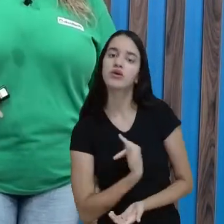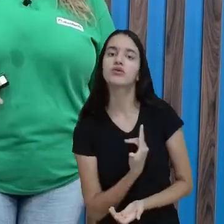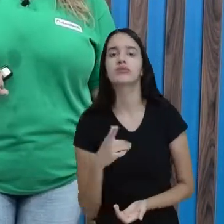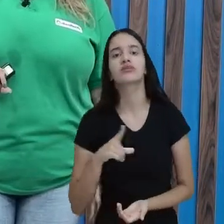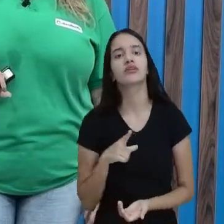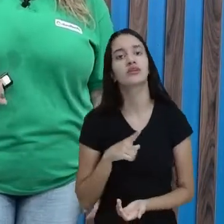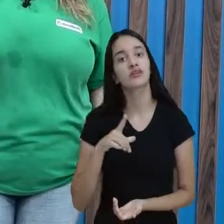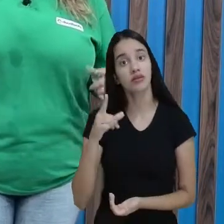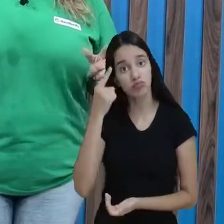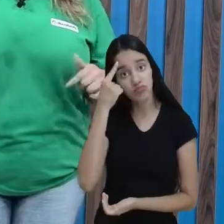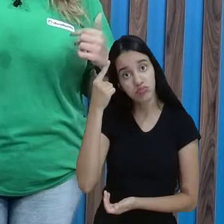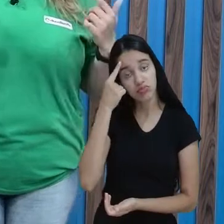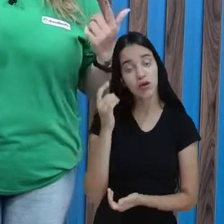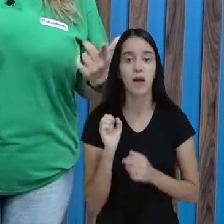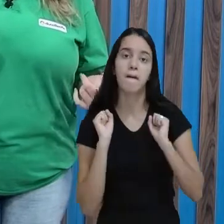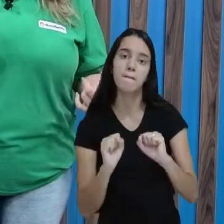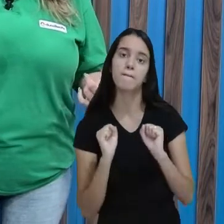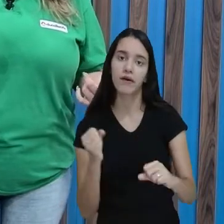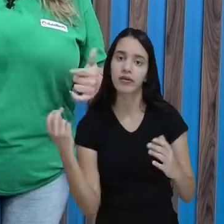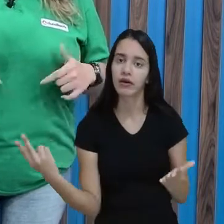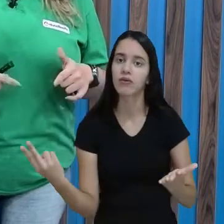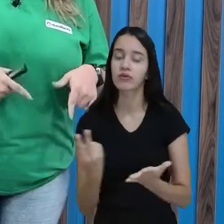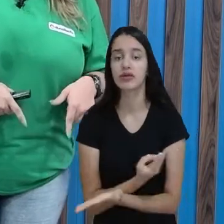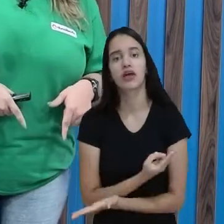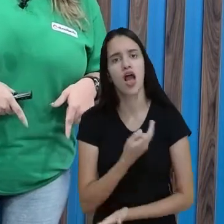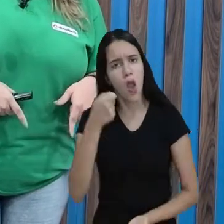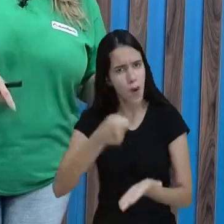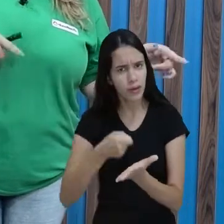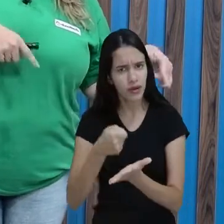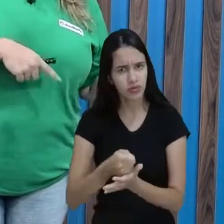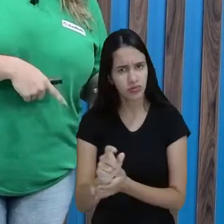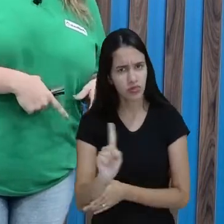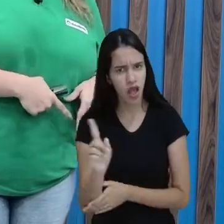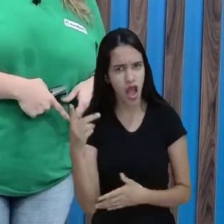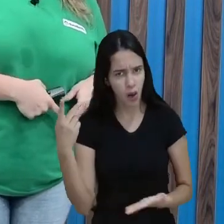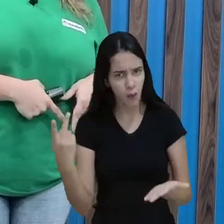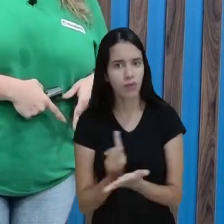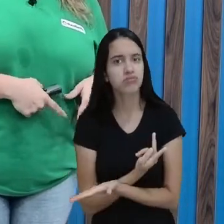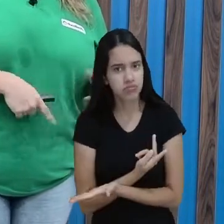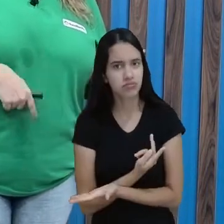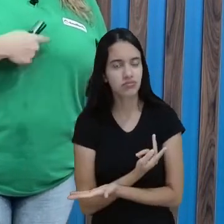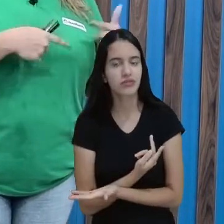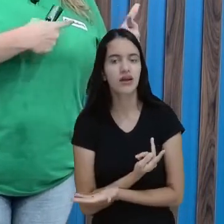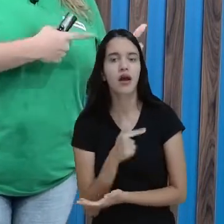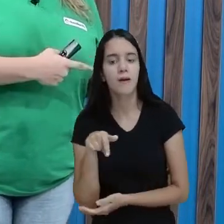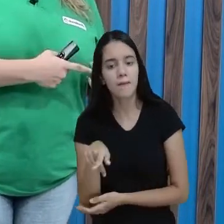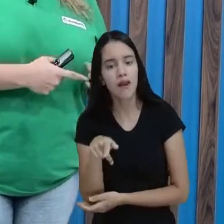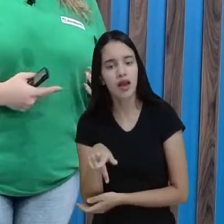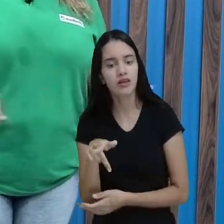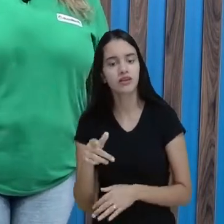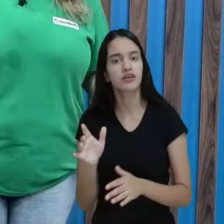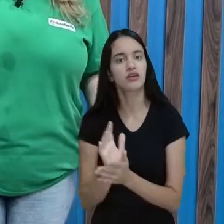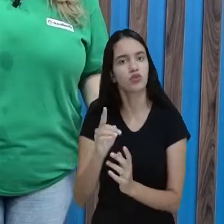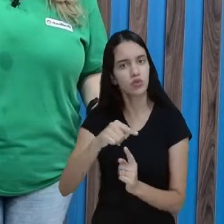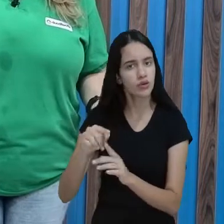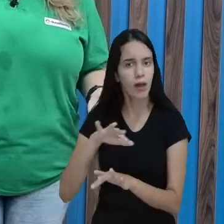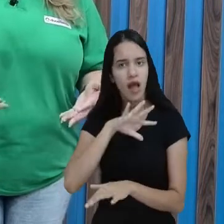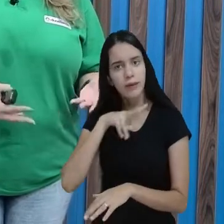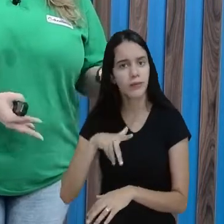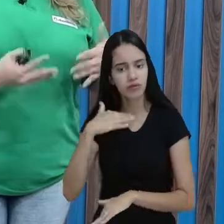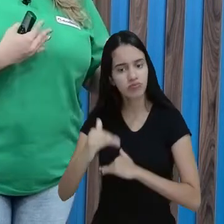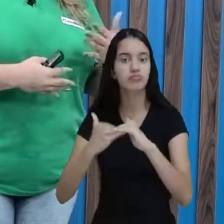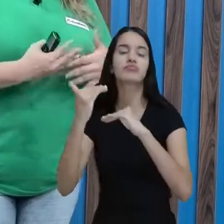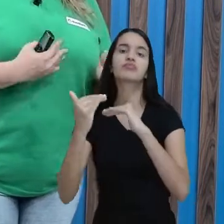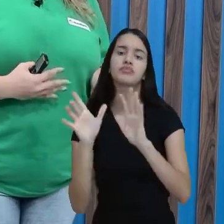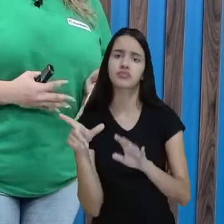tem que ter em mente, tá? Pode acontecer. É obrigatório acontecer isso naquela espécie, para que aquela espécie evolua? Não. Tem